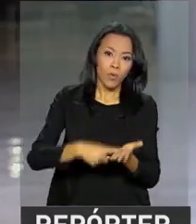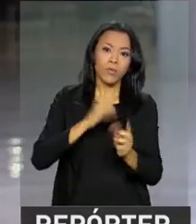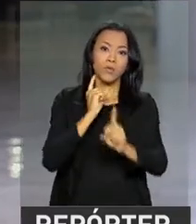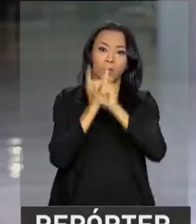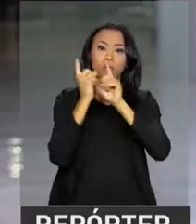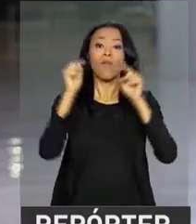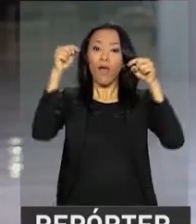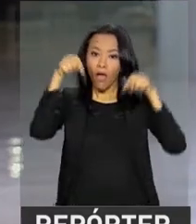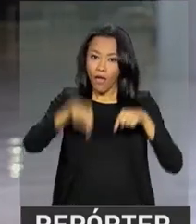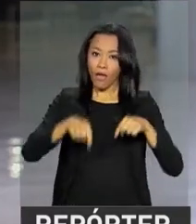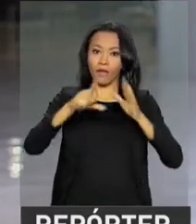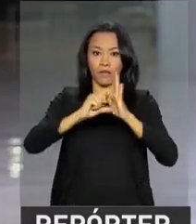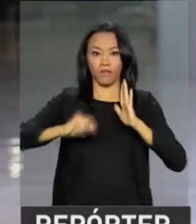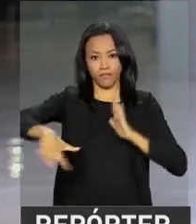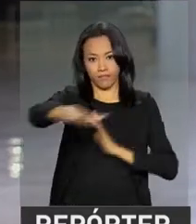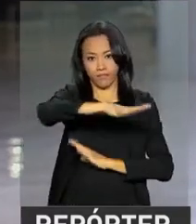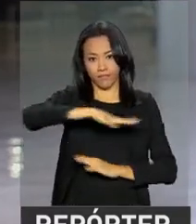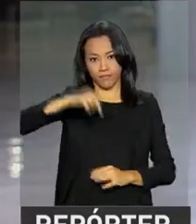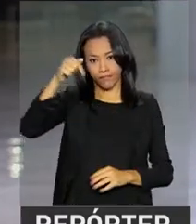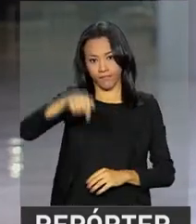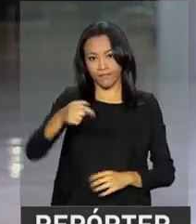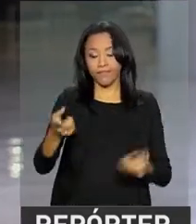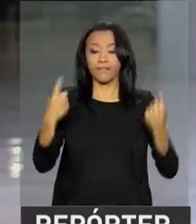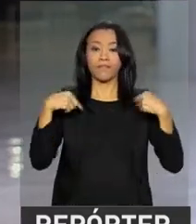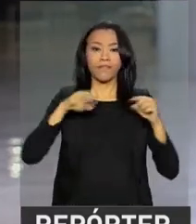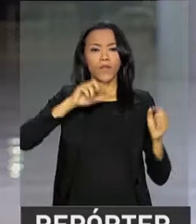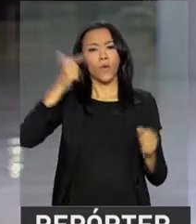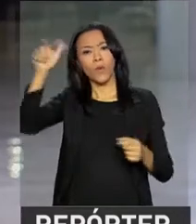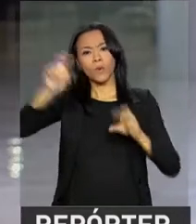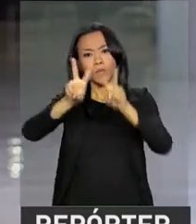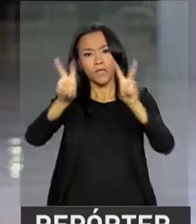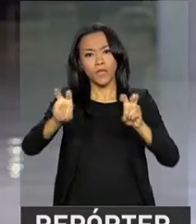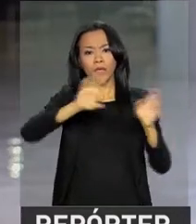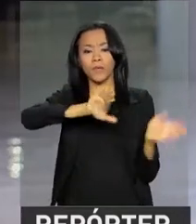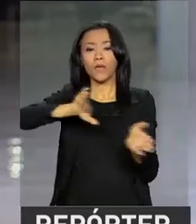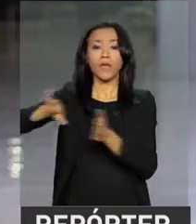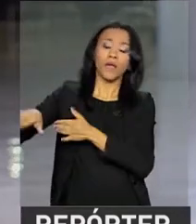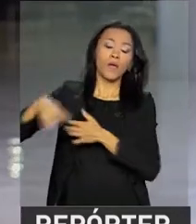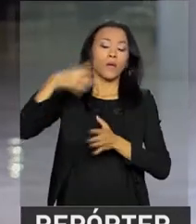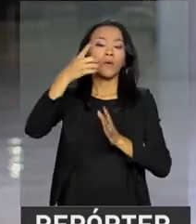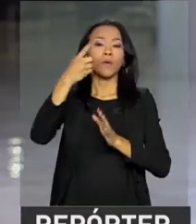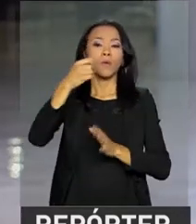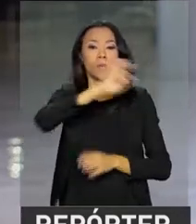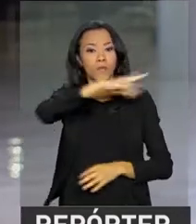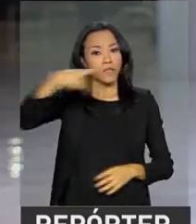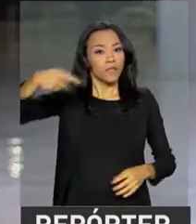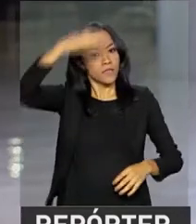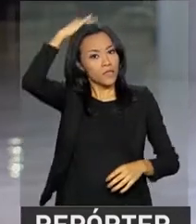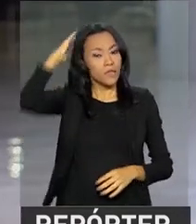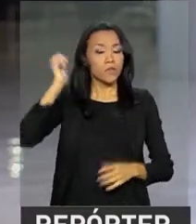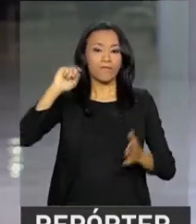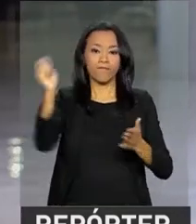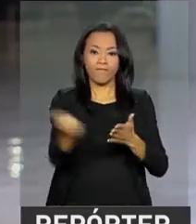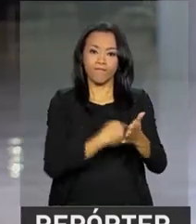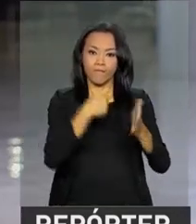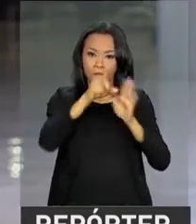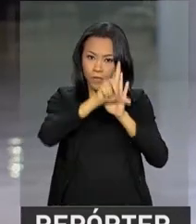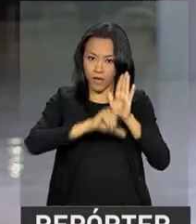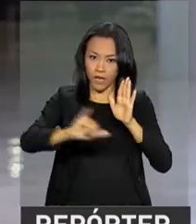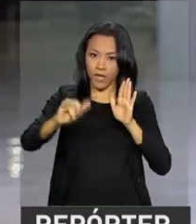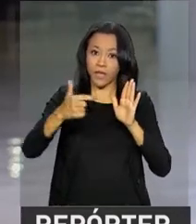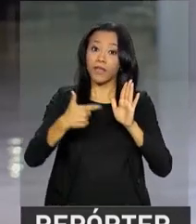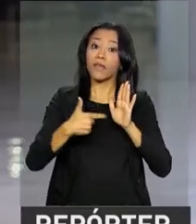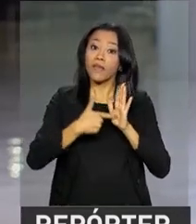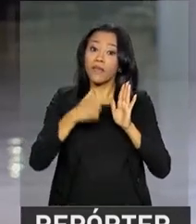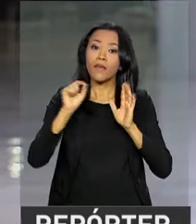planalto mudando de assunto agora thaíssa o presidente michel temer sancionou uma lei que institui a campanha nacional de